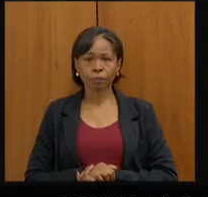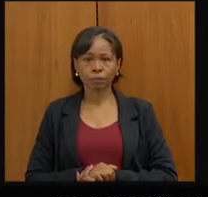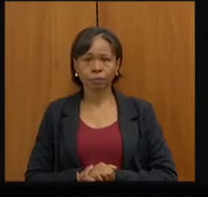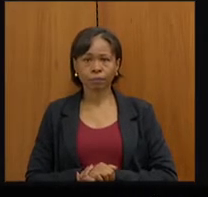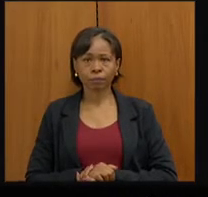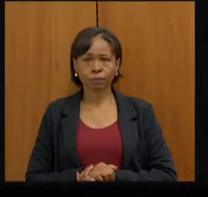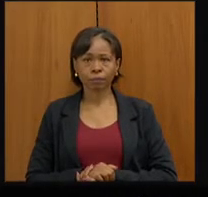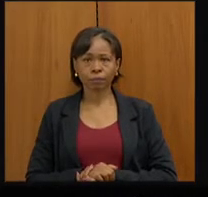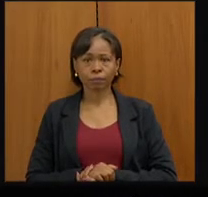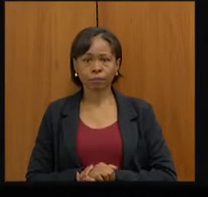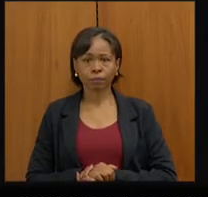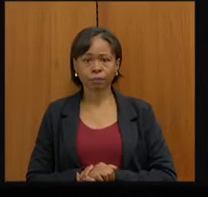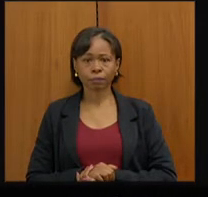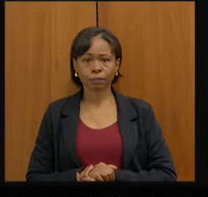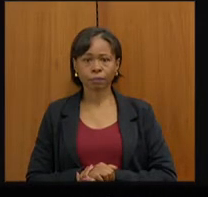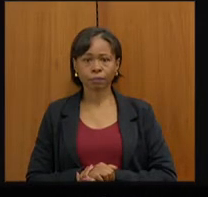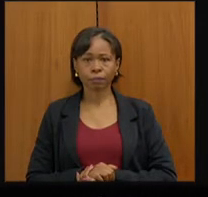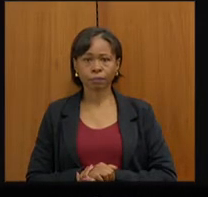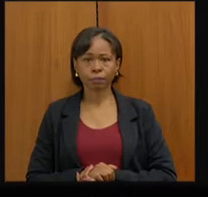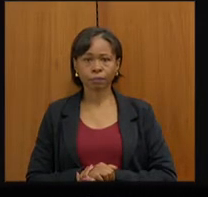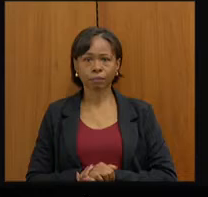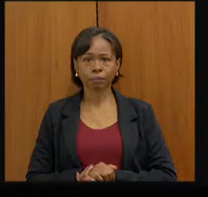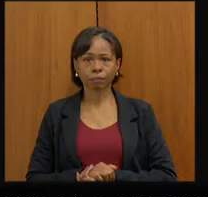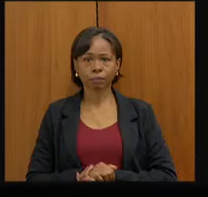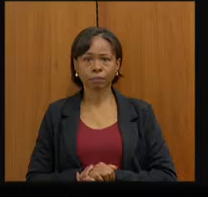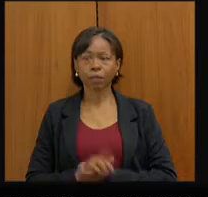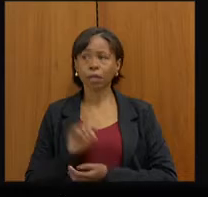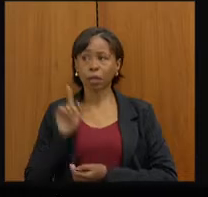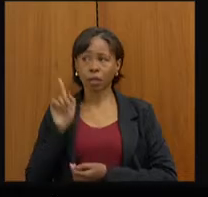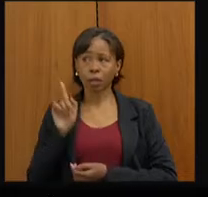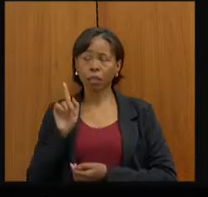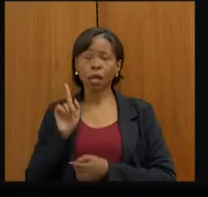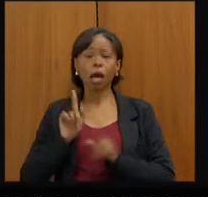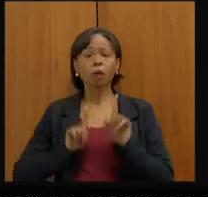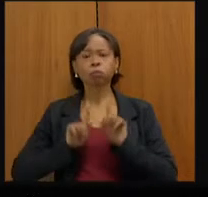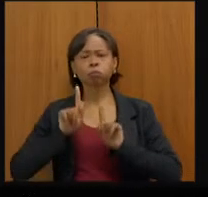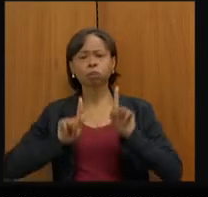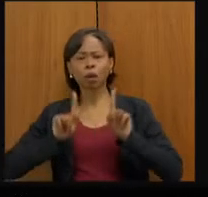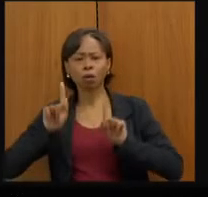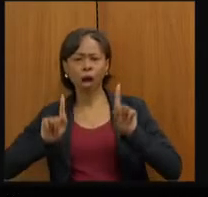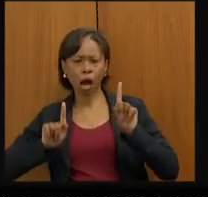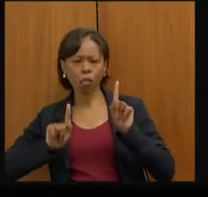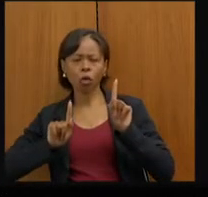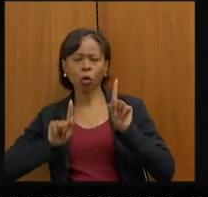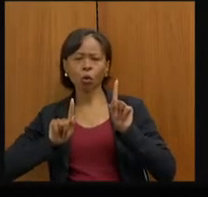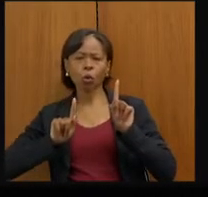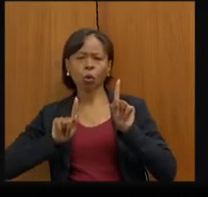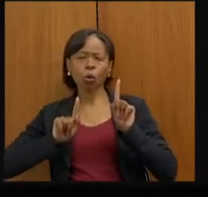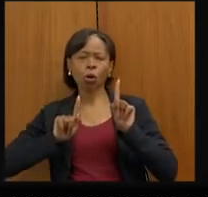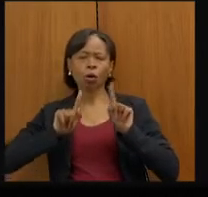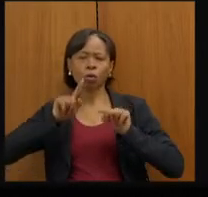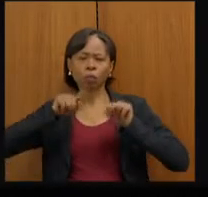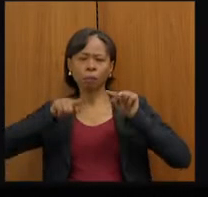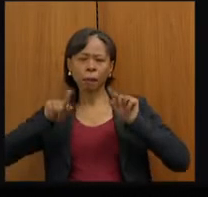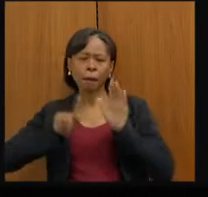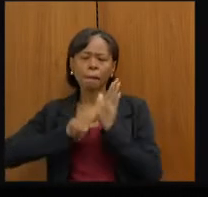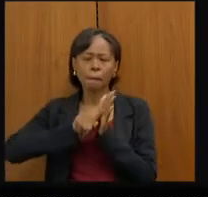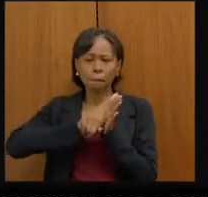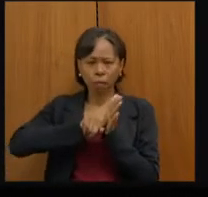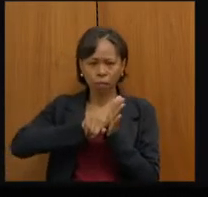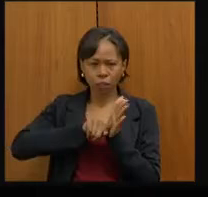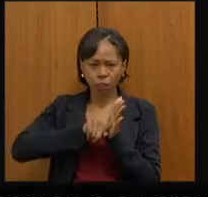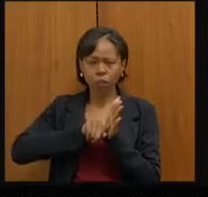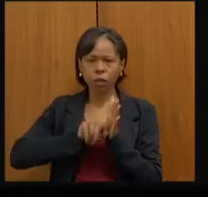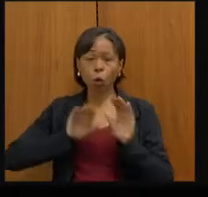Ah é Então dado então me atende mais aos dados de táxi mais Fórum